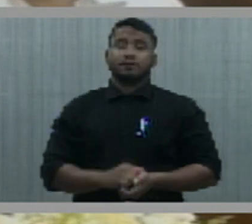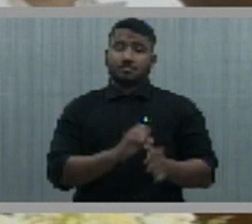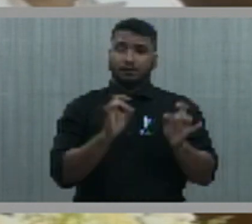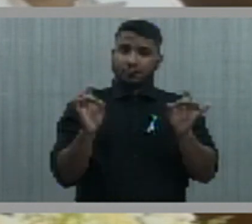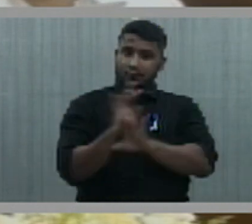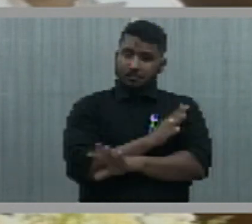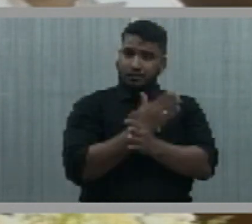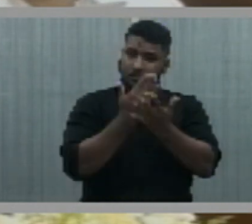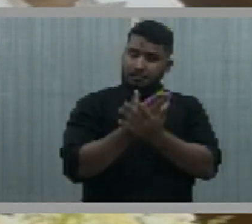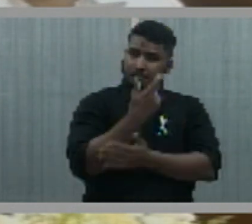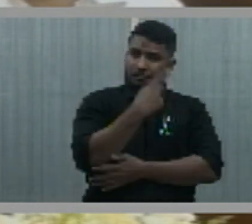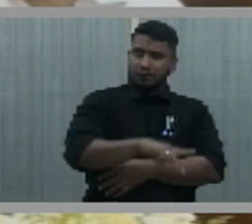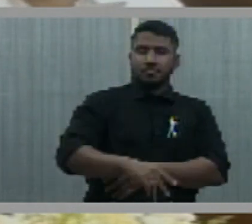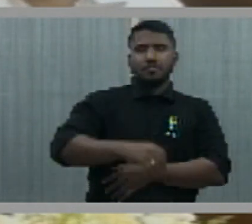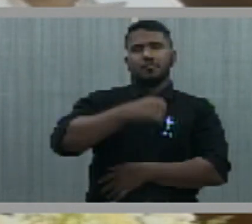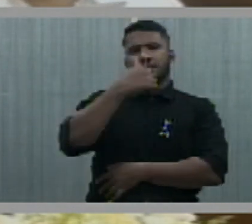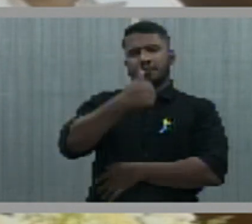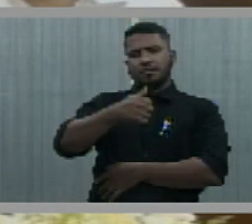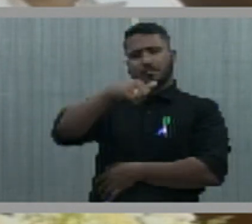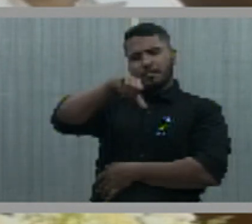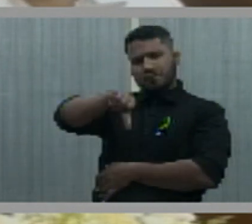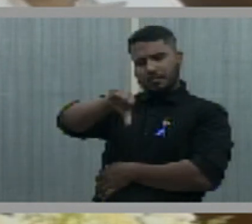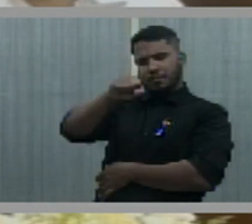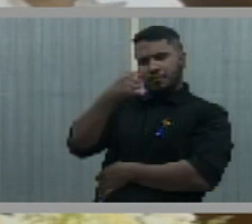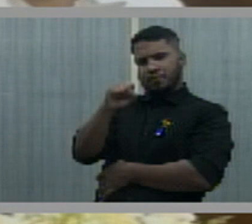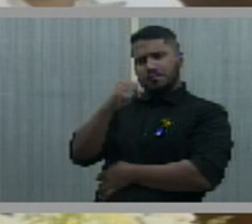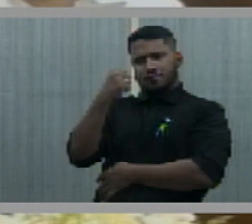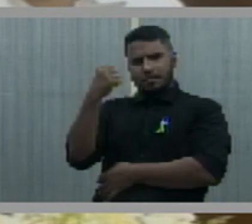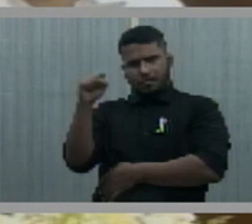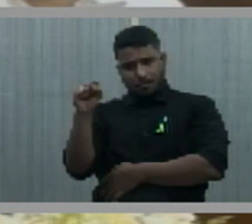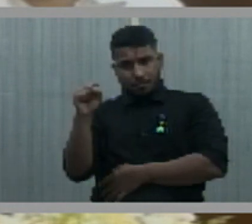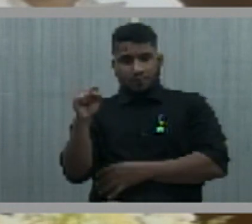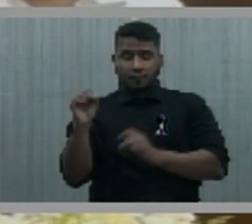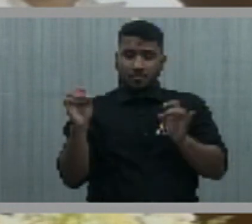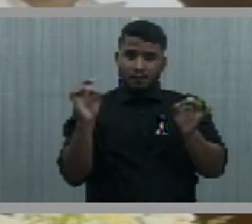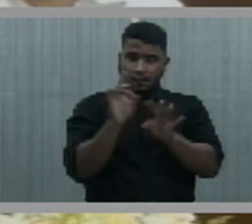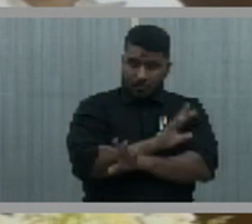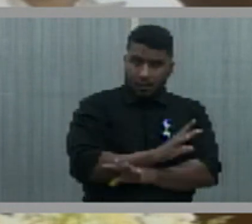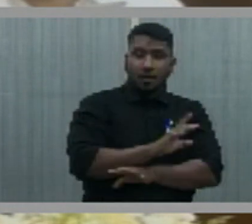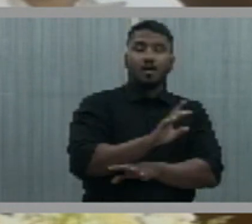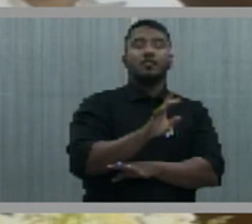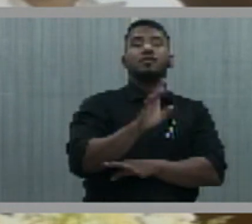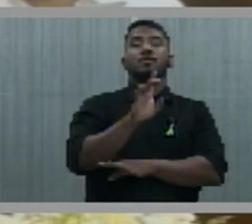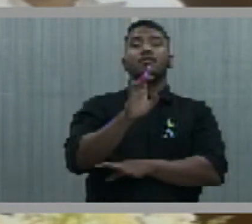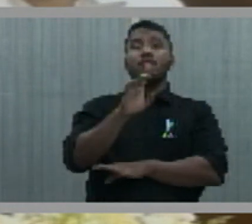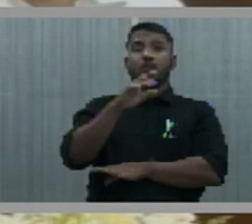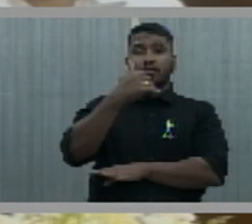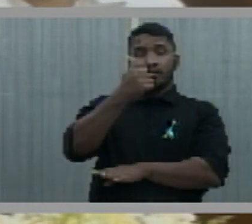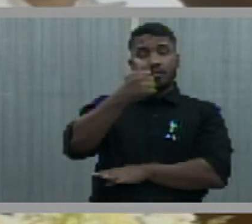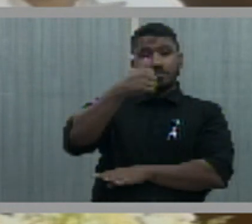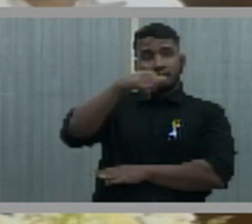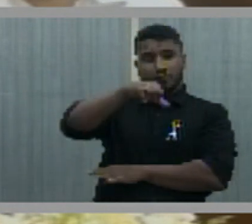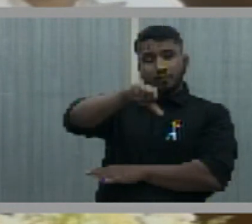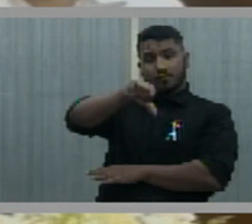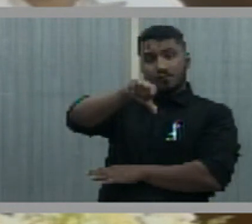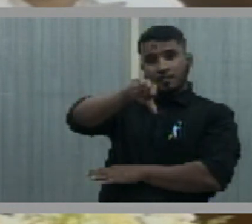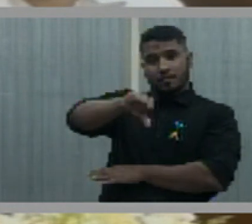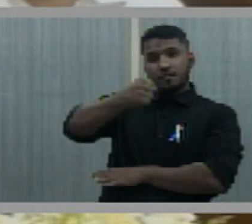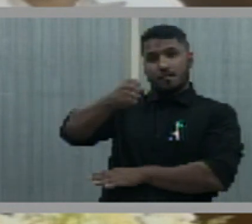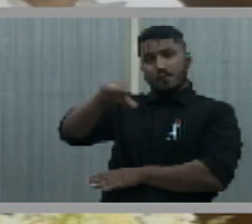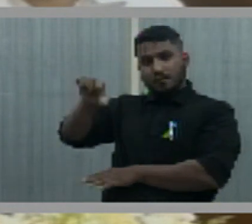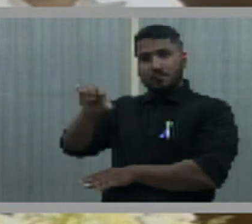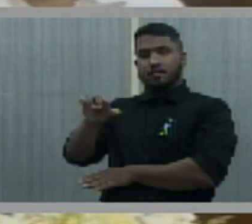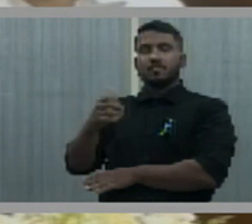seus estudos em 1988. Logo após, em 1989, foi ordenado padre.